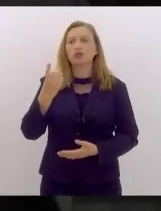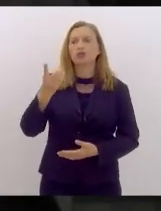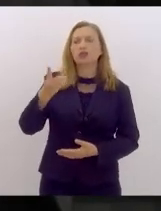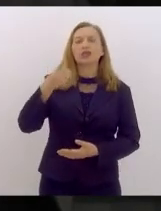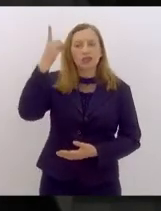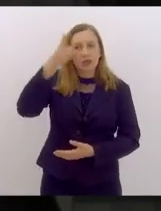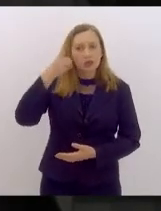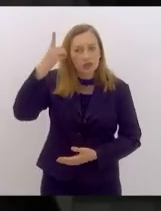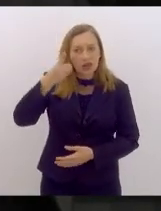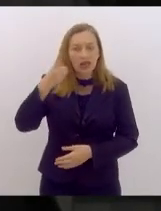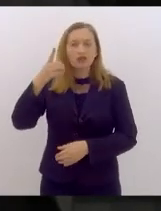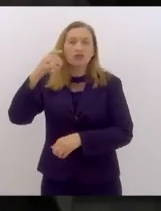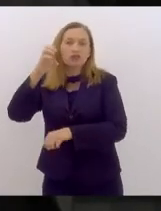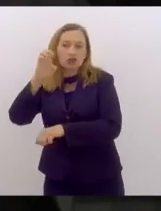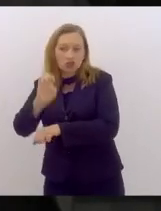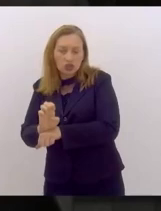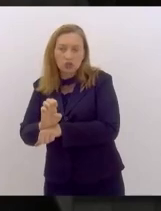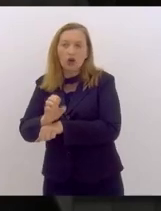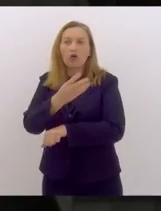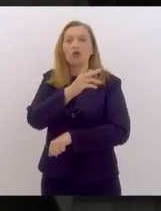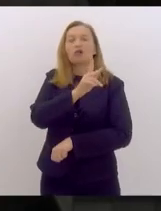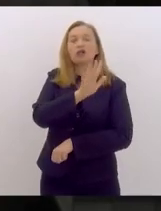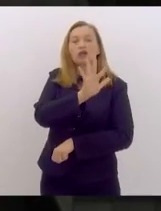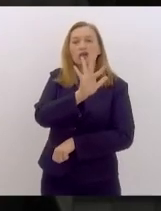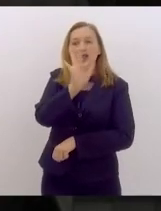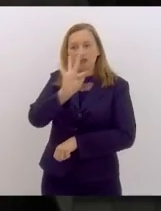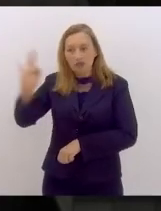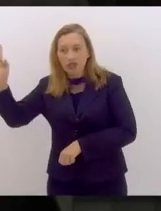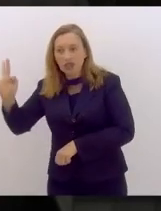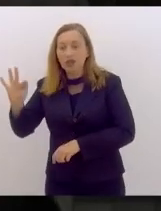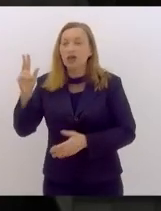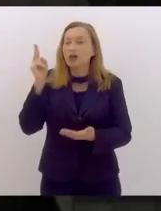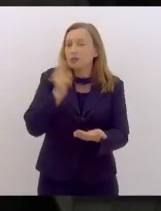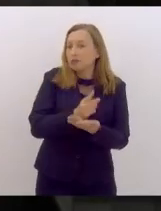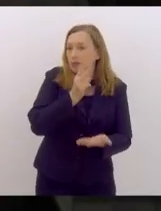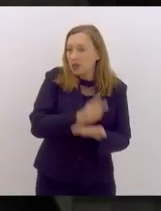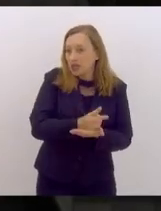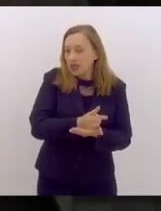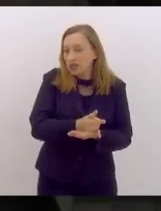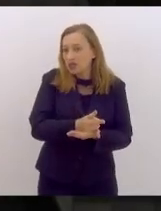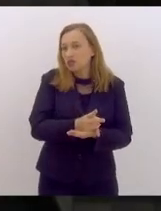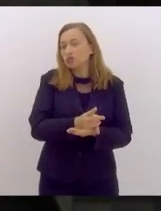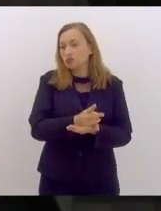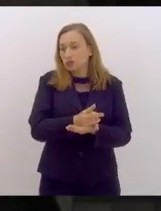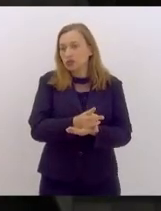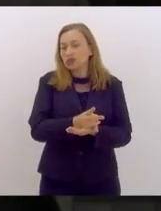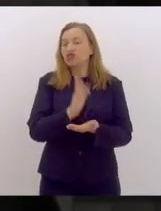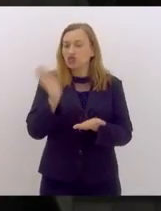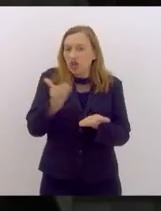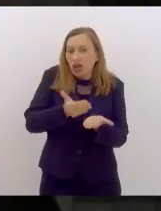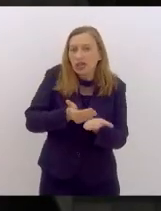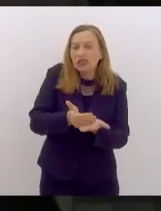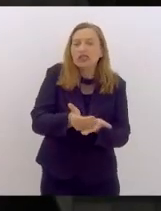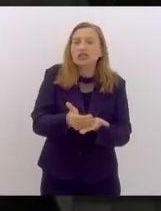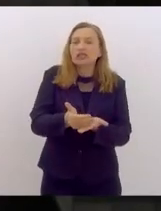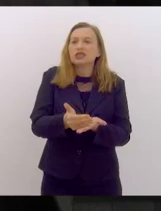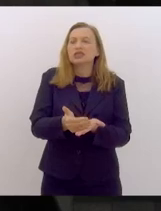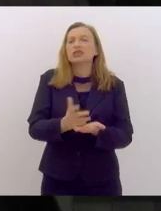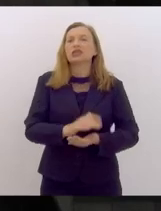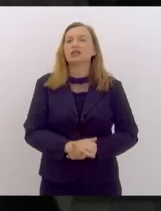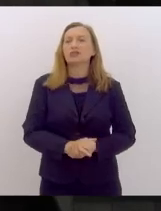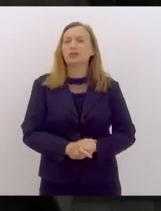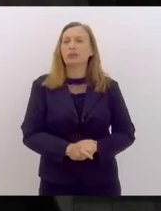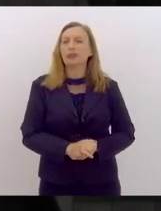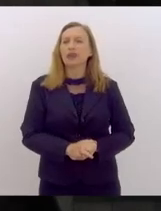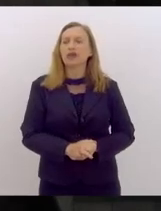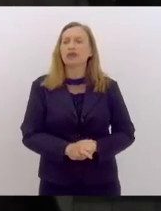deputado federal estadual Mas mesmo as candidaturas proporcionais já começam é